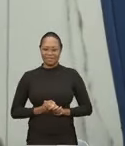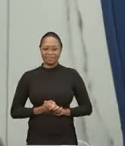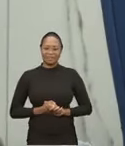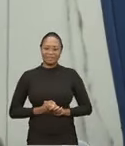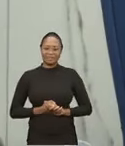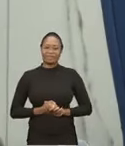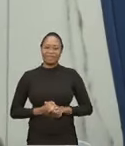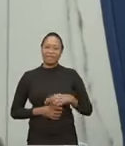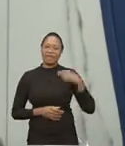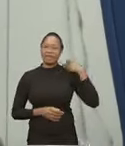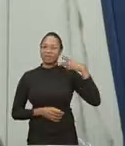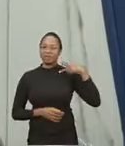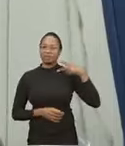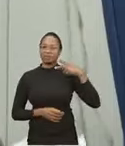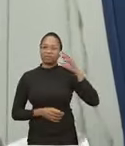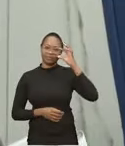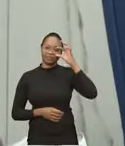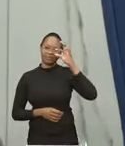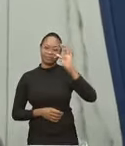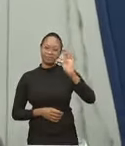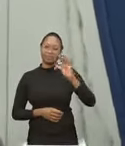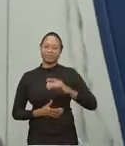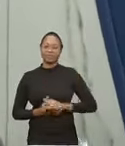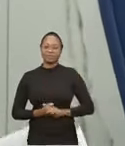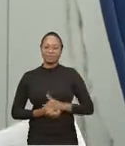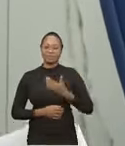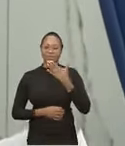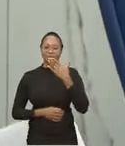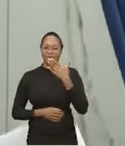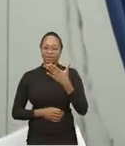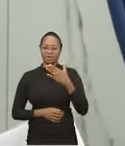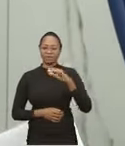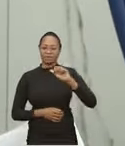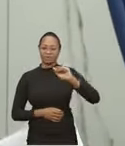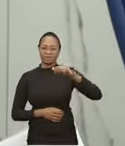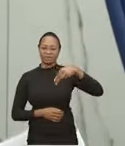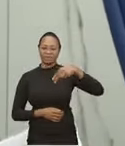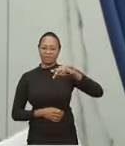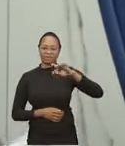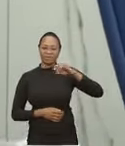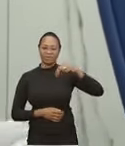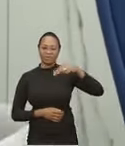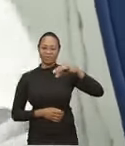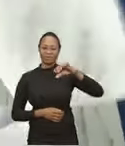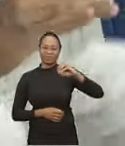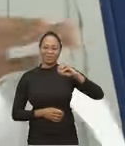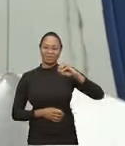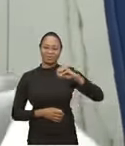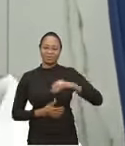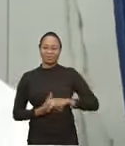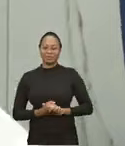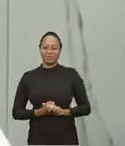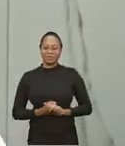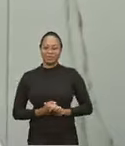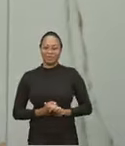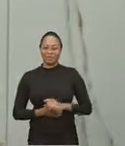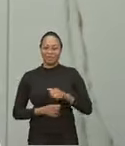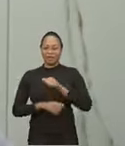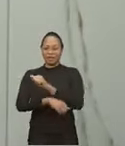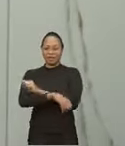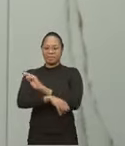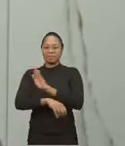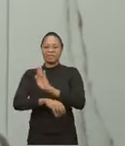052/2023, de autoria do vereador Tagne Sequeira, PT, concede ao senhor Antônio Costa da Silva a medalha Marquês de Abrantes.